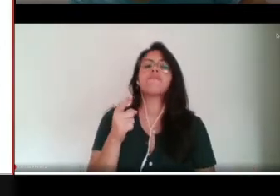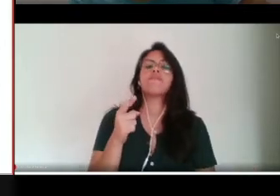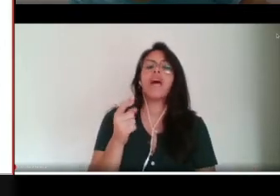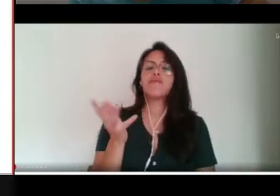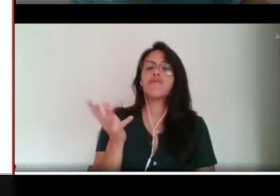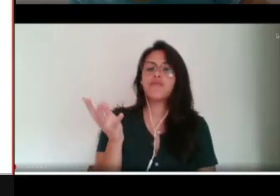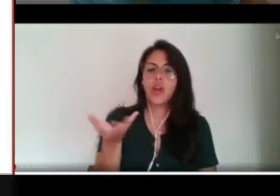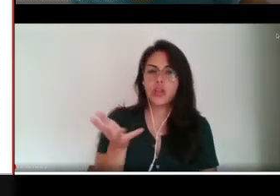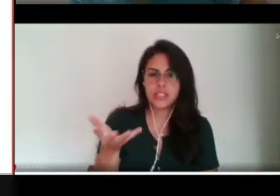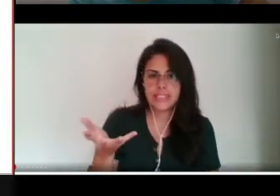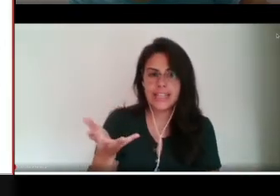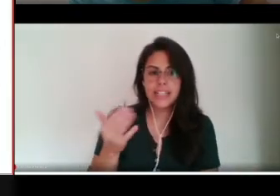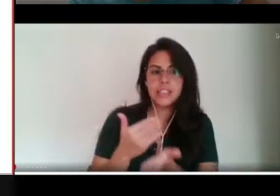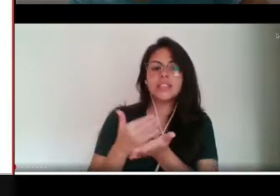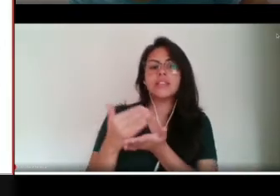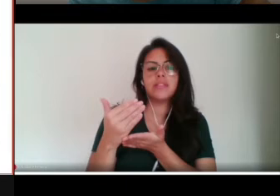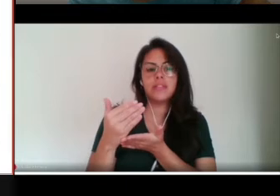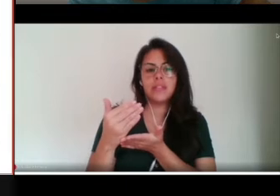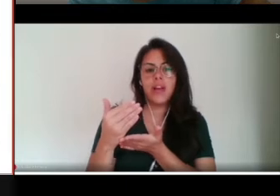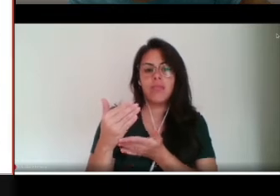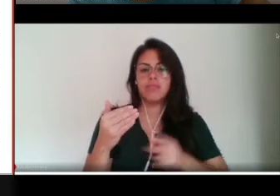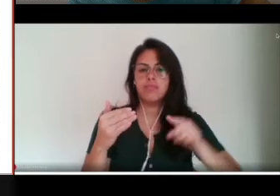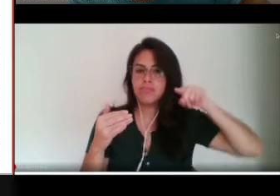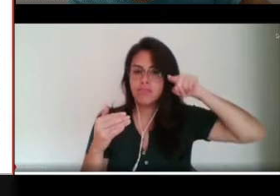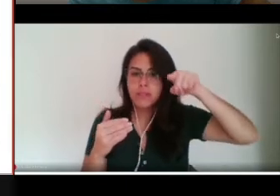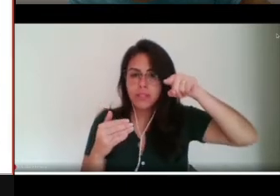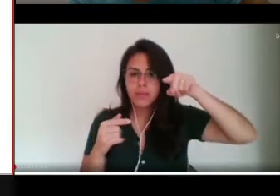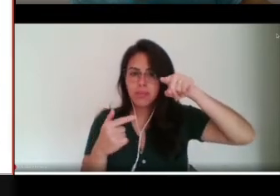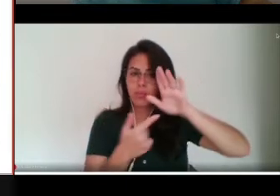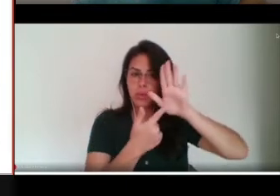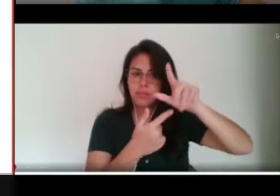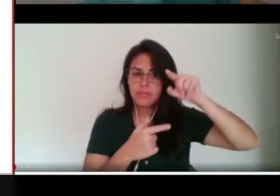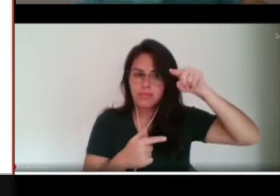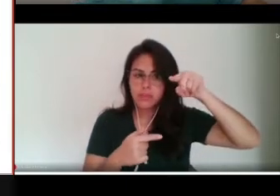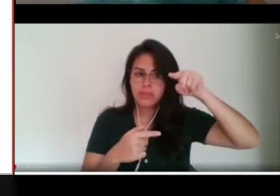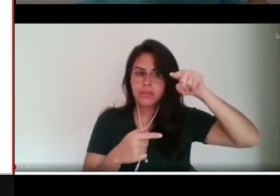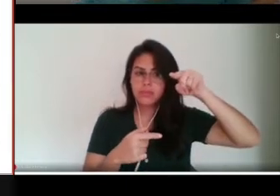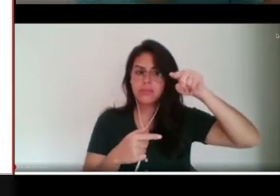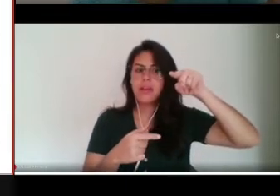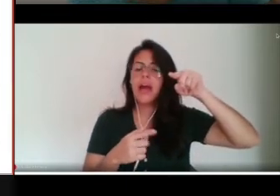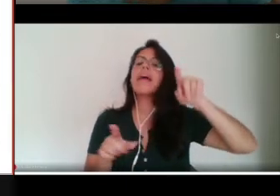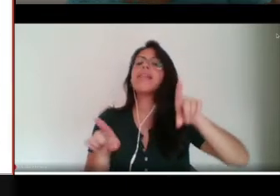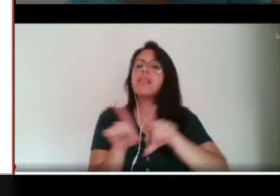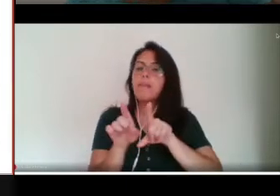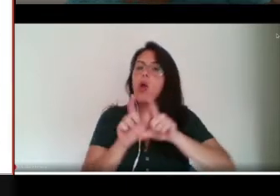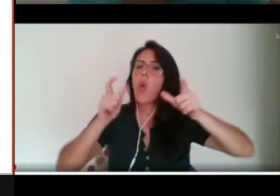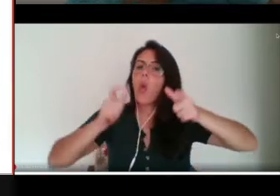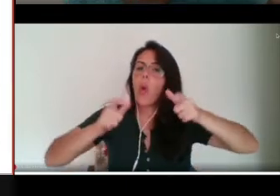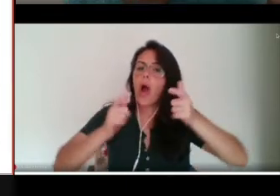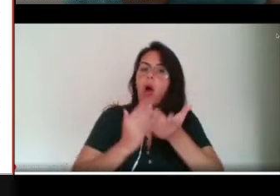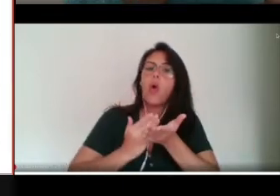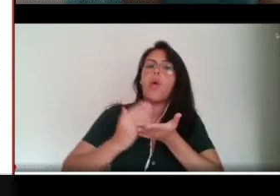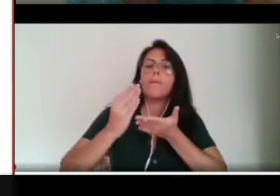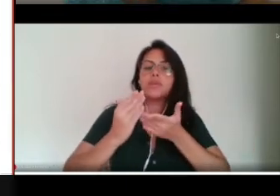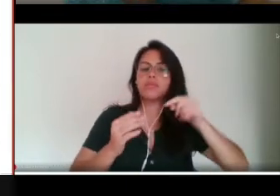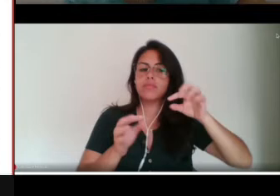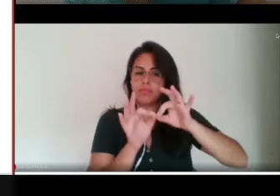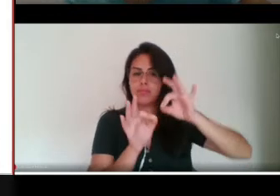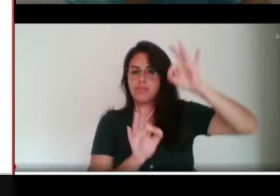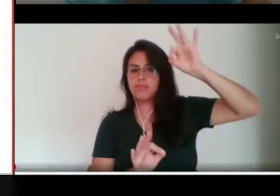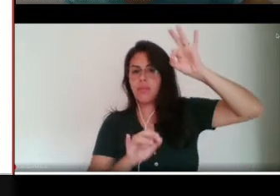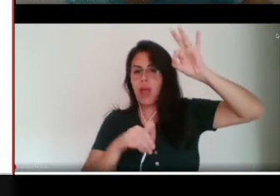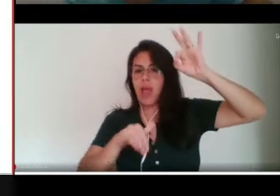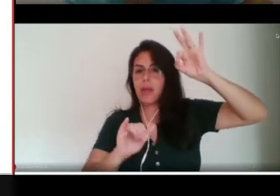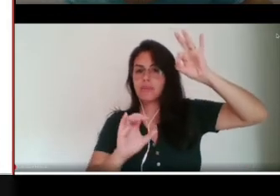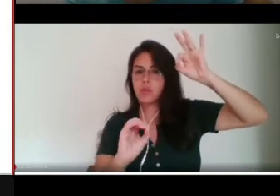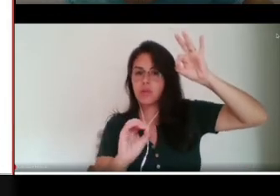posição inicial, Y0, é 80 metros. E a pergunta é, no instante